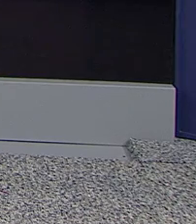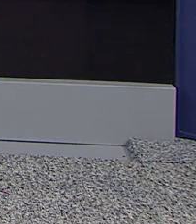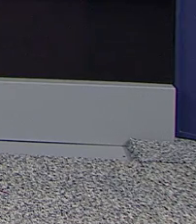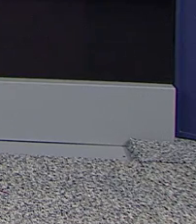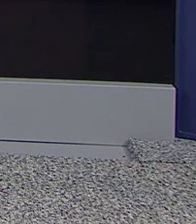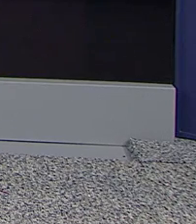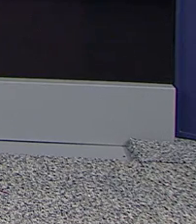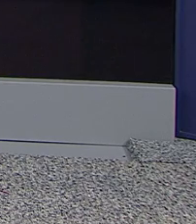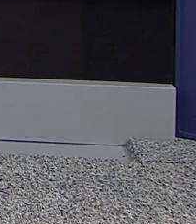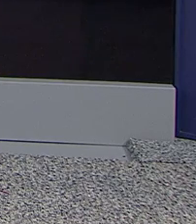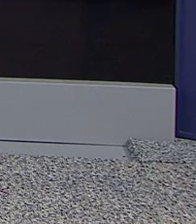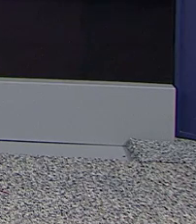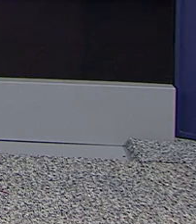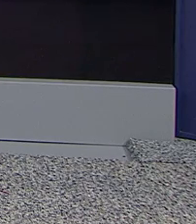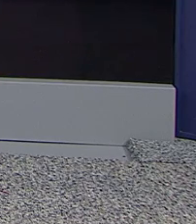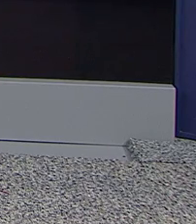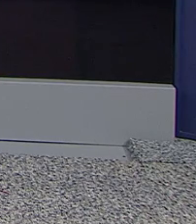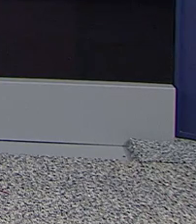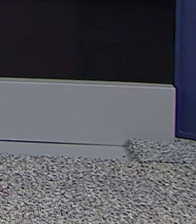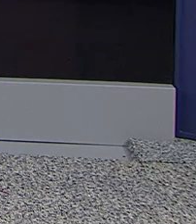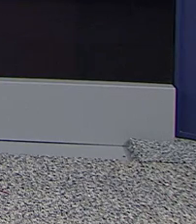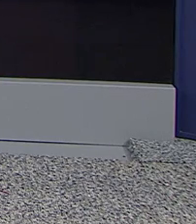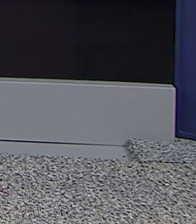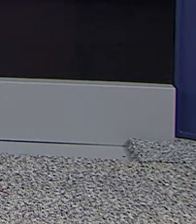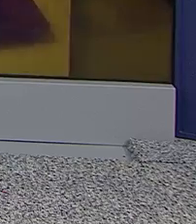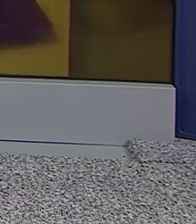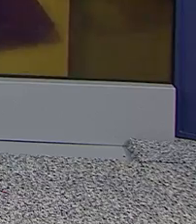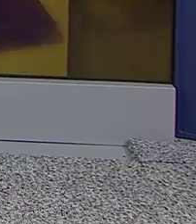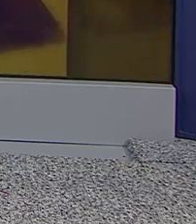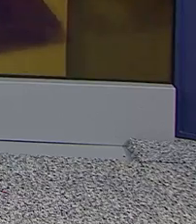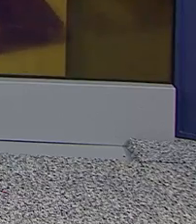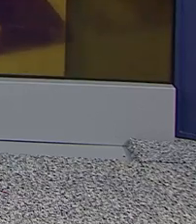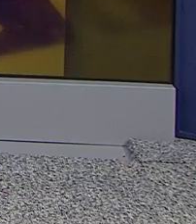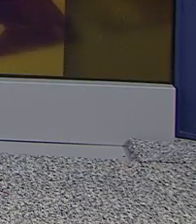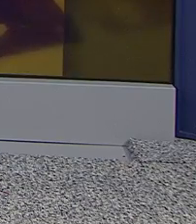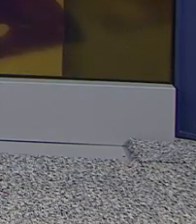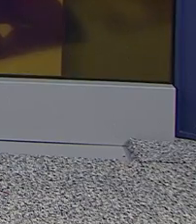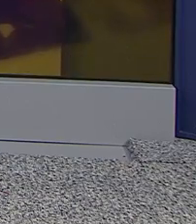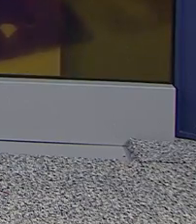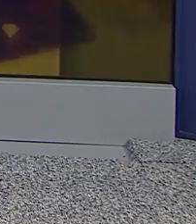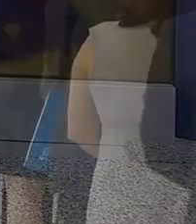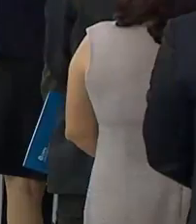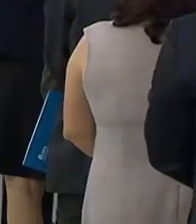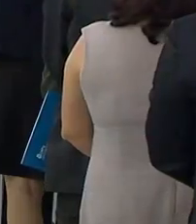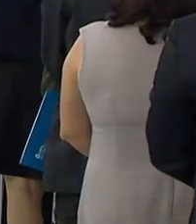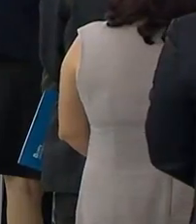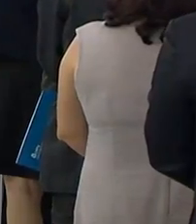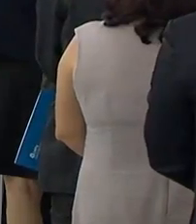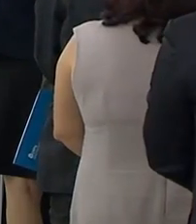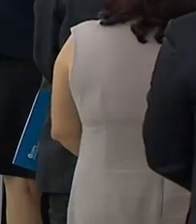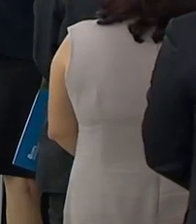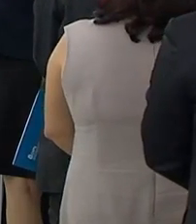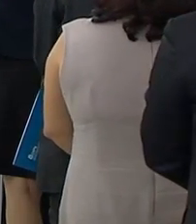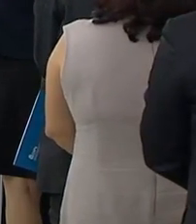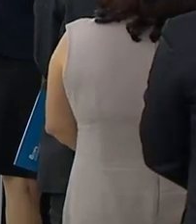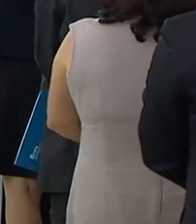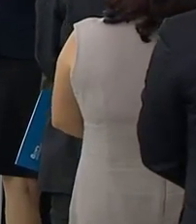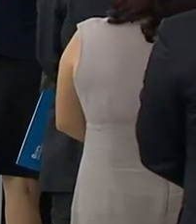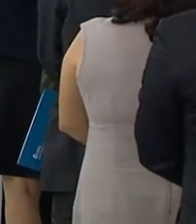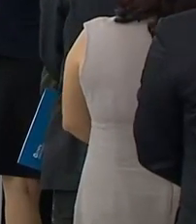Olá, interrompemos a programação para transmitir ao vivo do Palácio do Planalto a entrega do Prêmio Jovem Cientista. Vamos